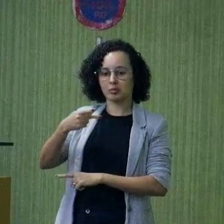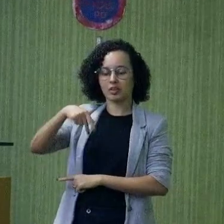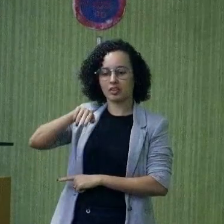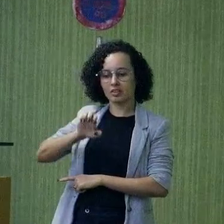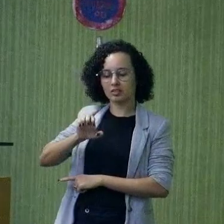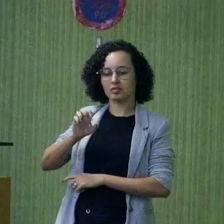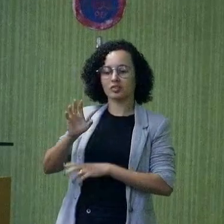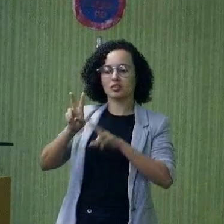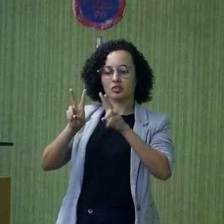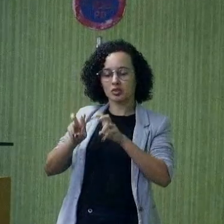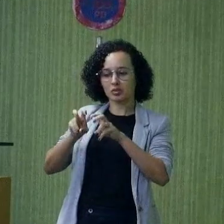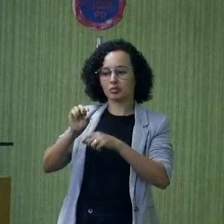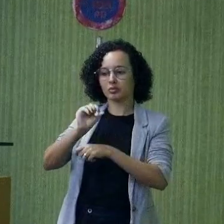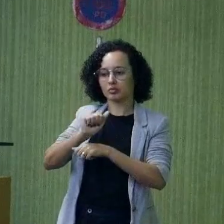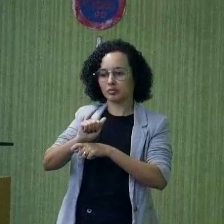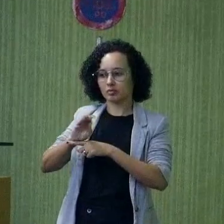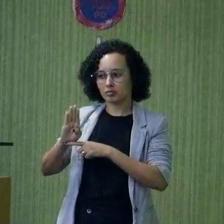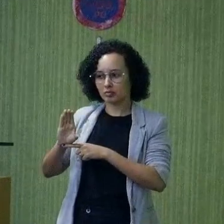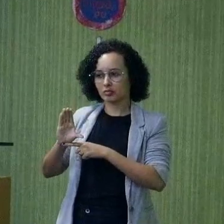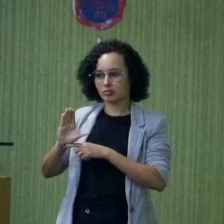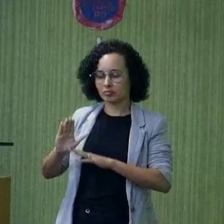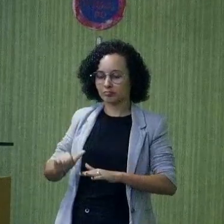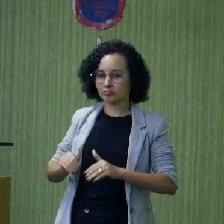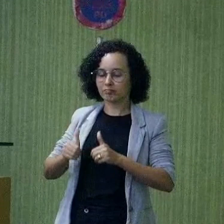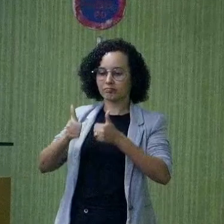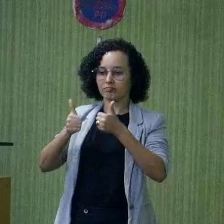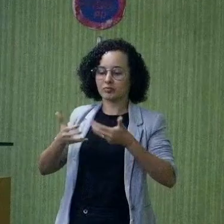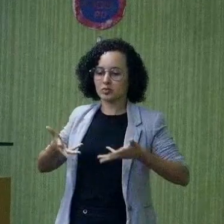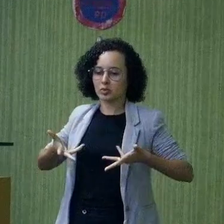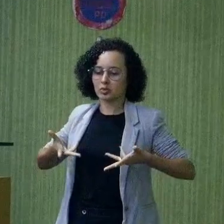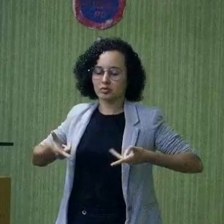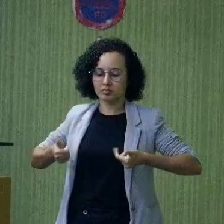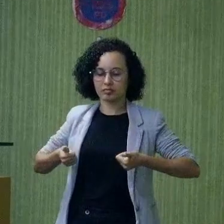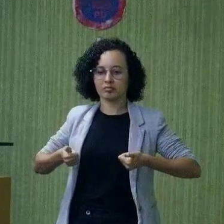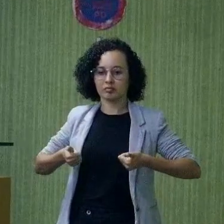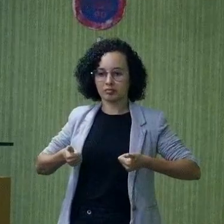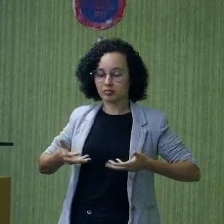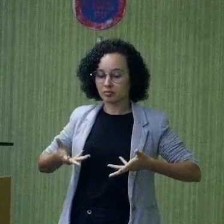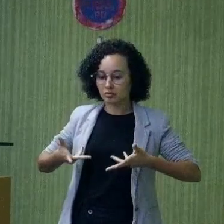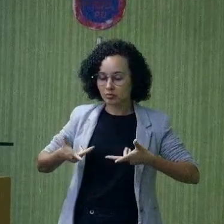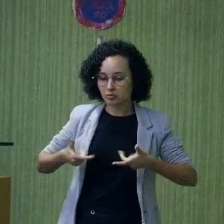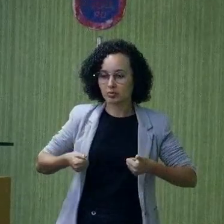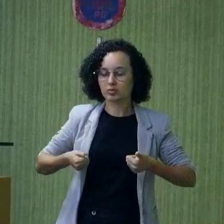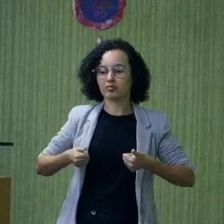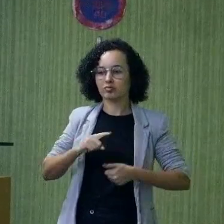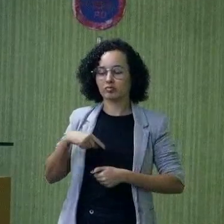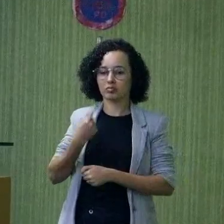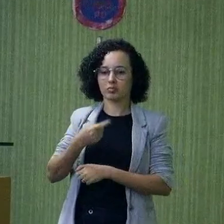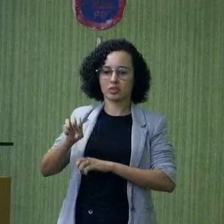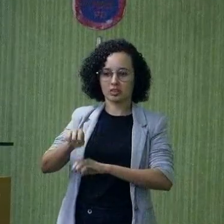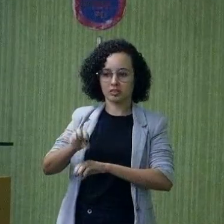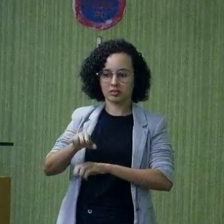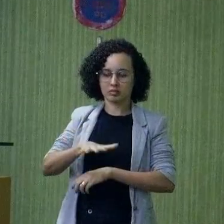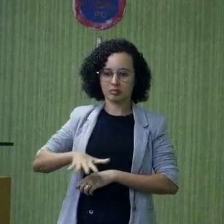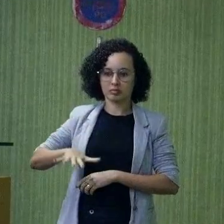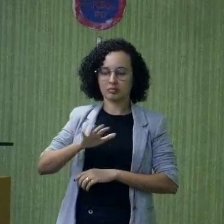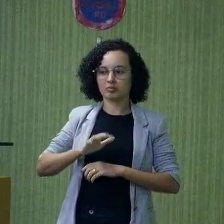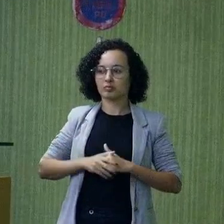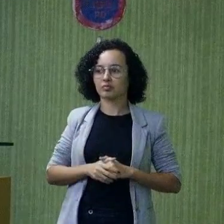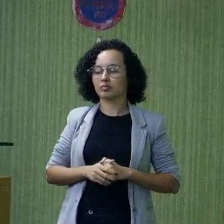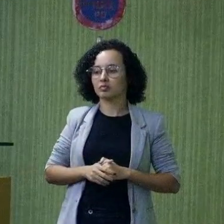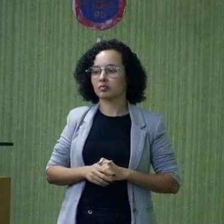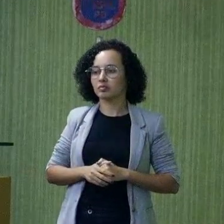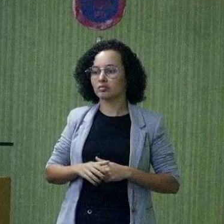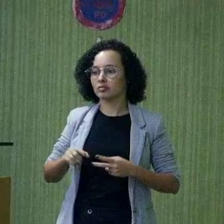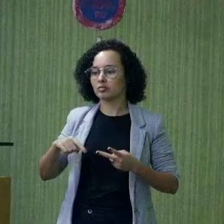alfabetização vai ser um grande salto de qualidade né PR Nossa de qualidade de vida e de qualidade da nossa educação como um todo bom a segunda